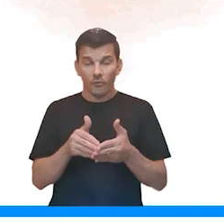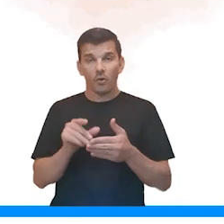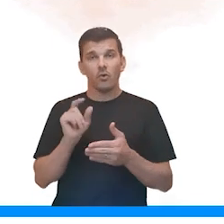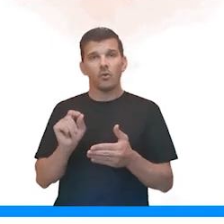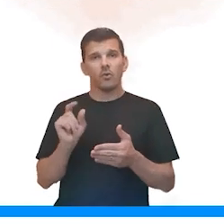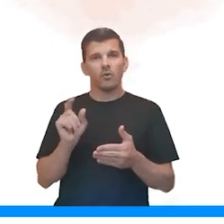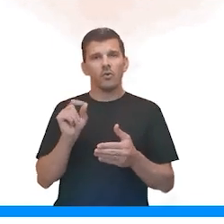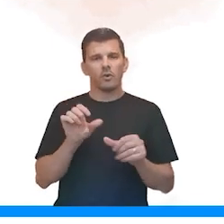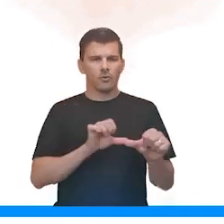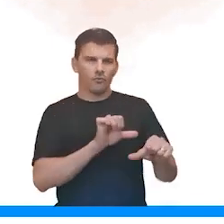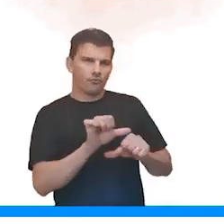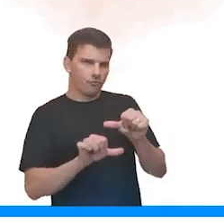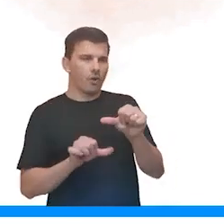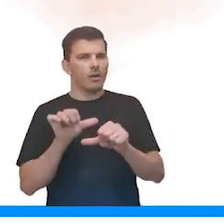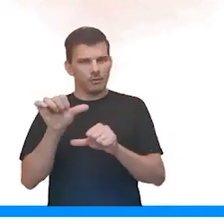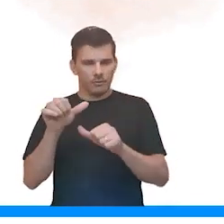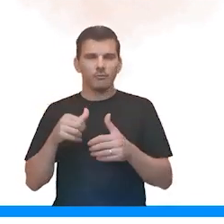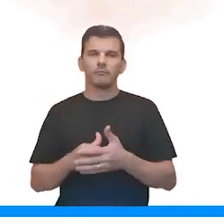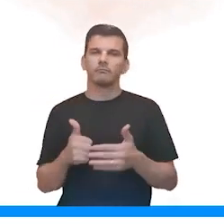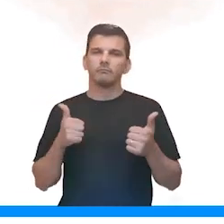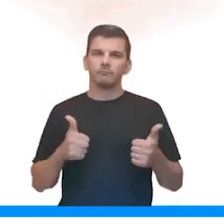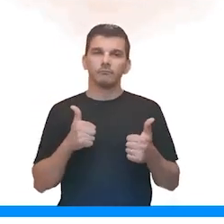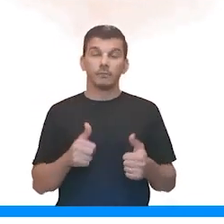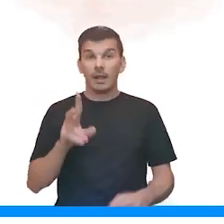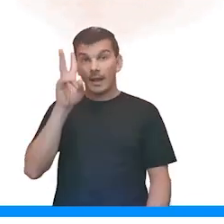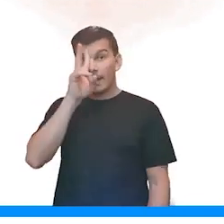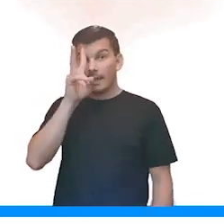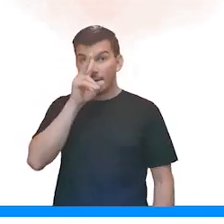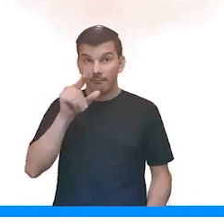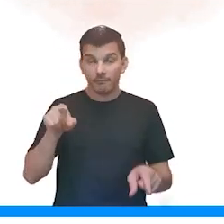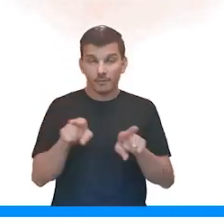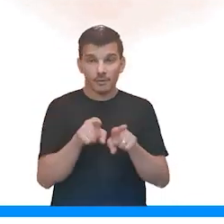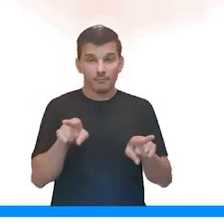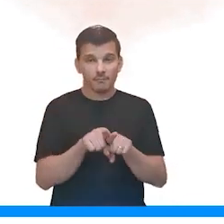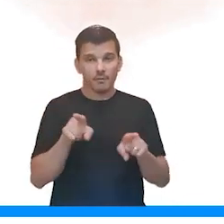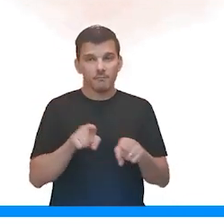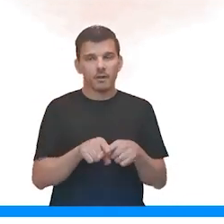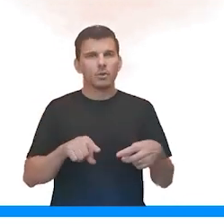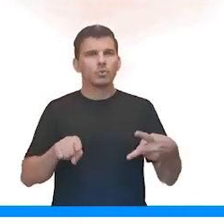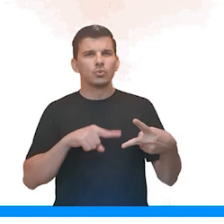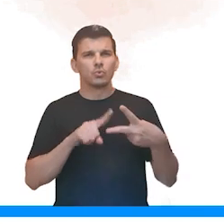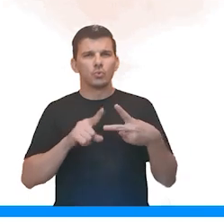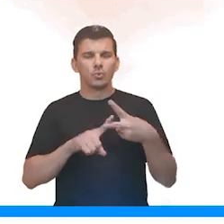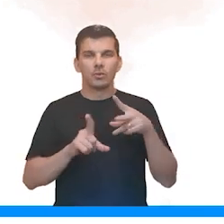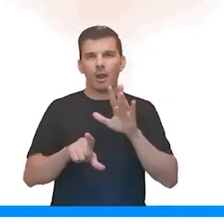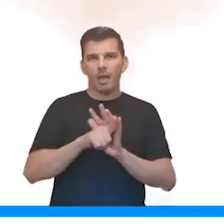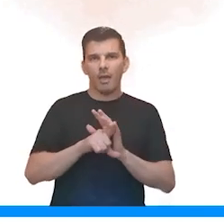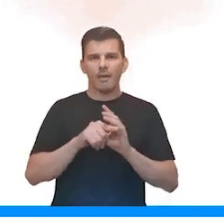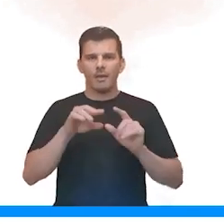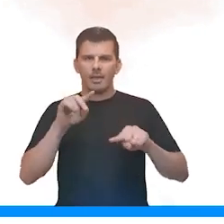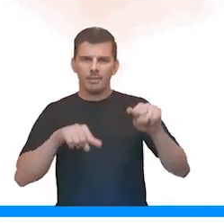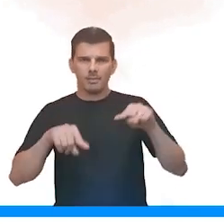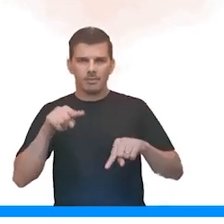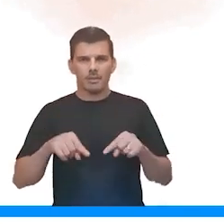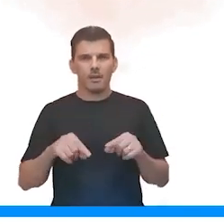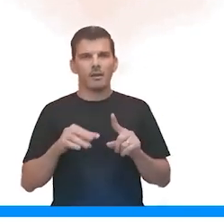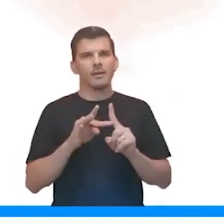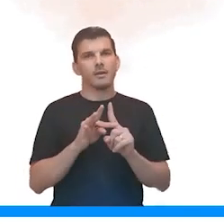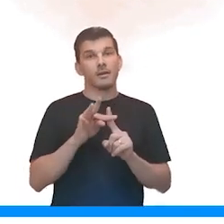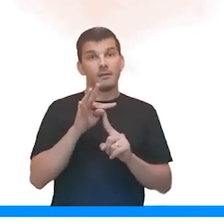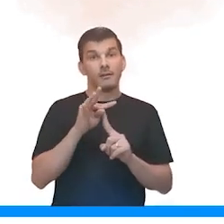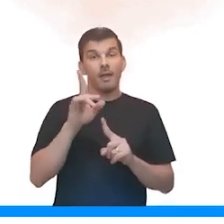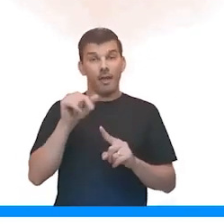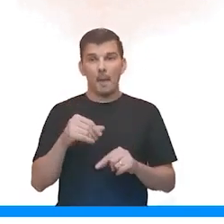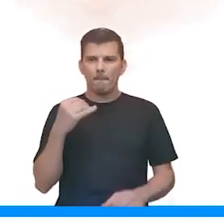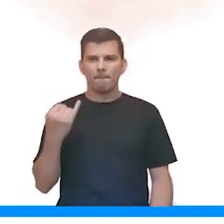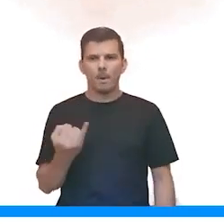que a gente trabalha bastante essa questão das transformações cíclicas, tá? Lembre-se também, gente, que a segunda lei da